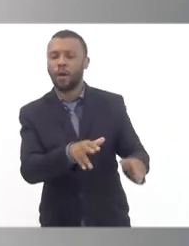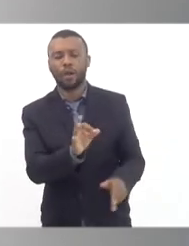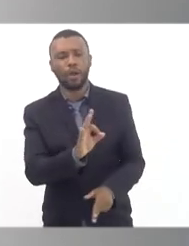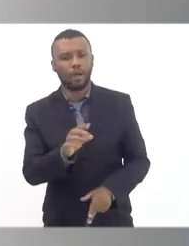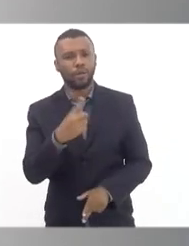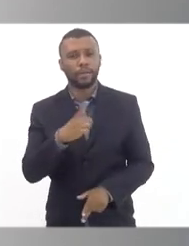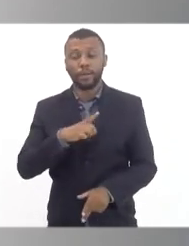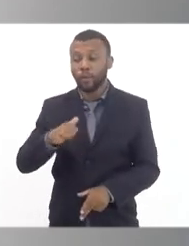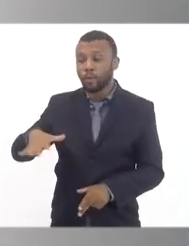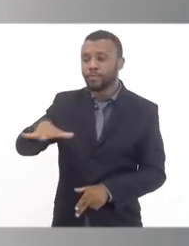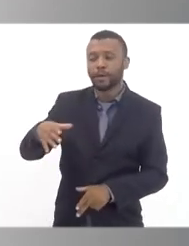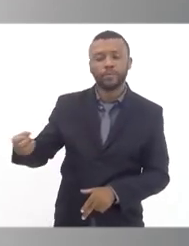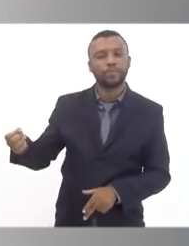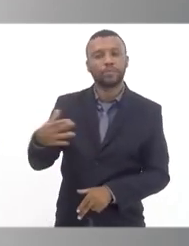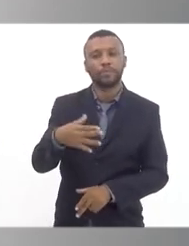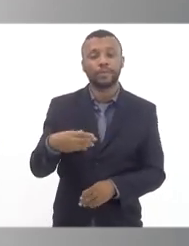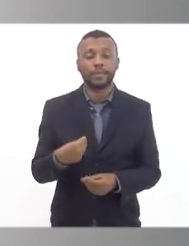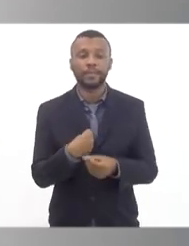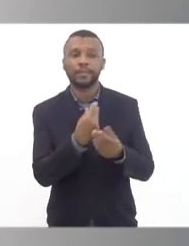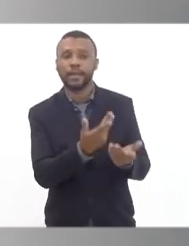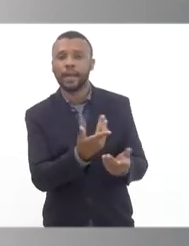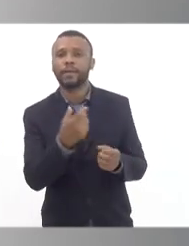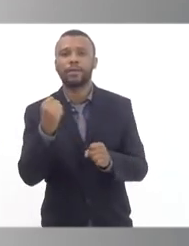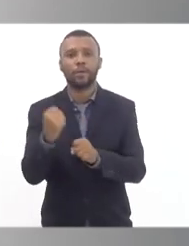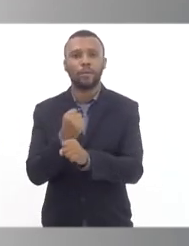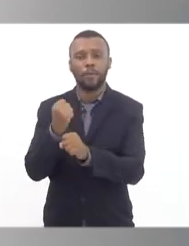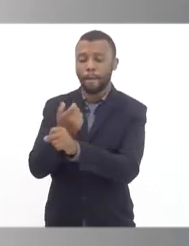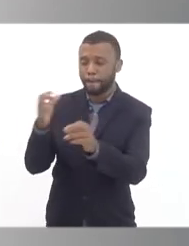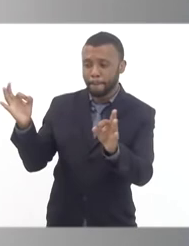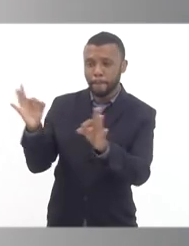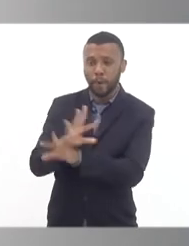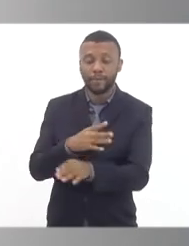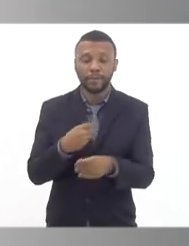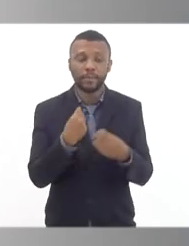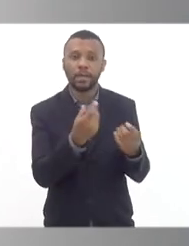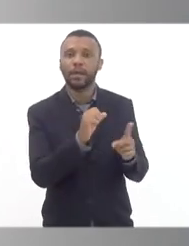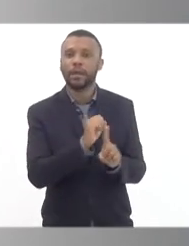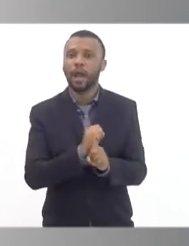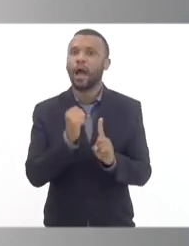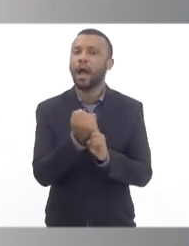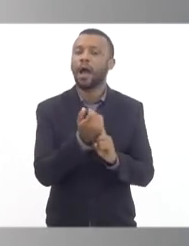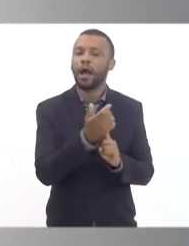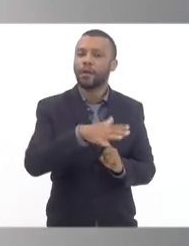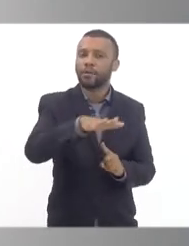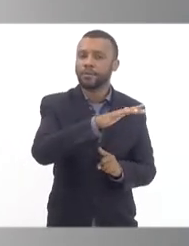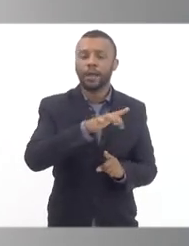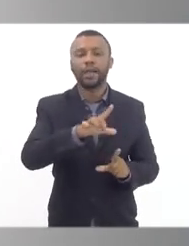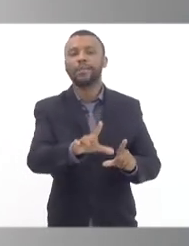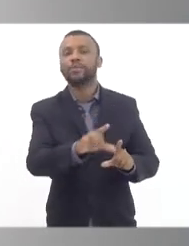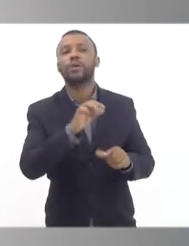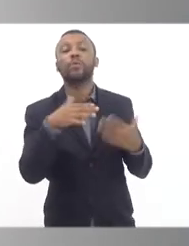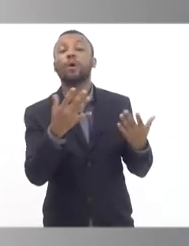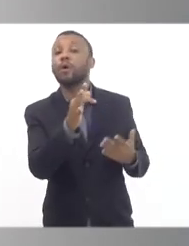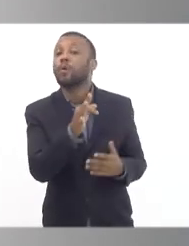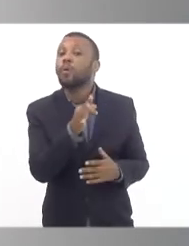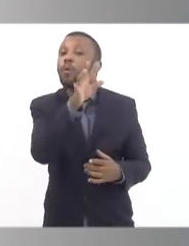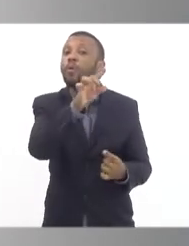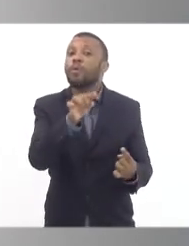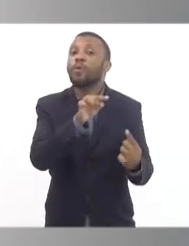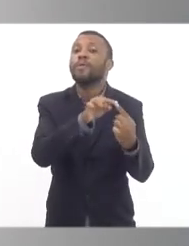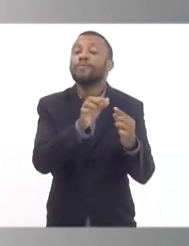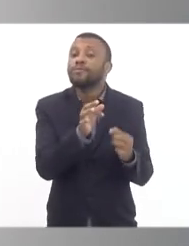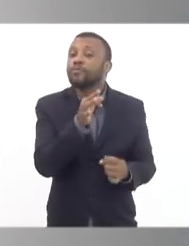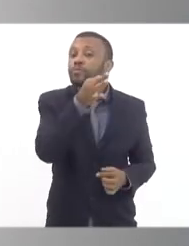espaço novo, vai ser entregue após a reforma, a restauração, à sociedade, para que ela escolha qual vai ser o destino